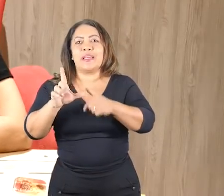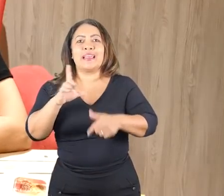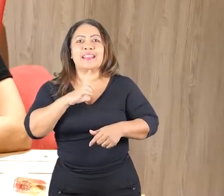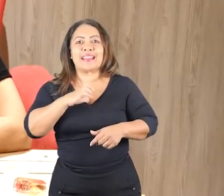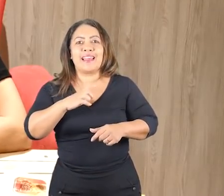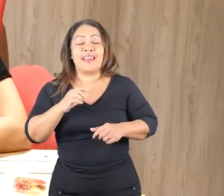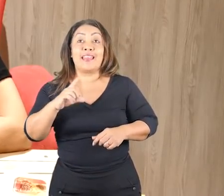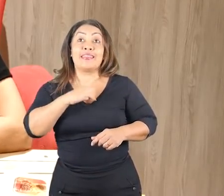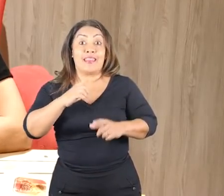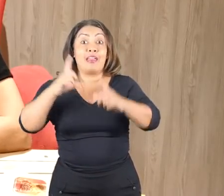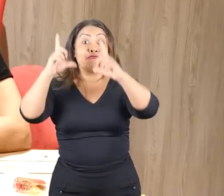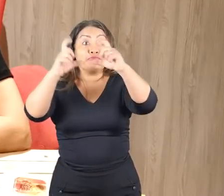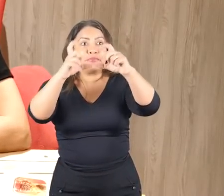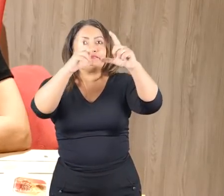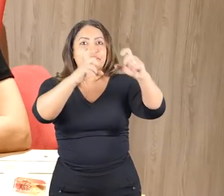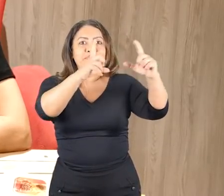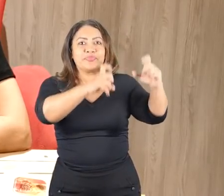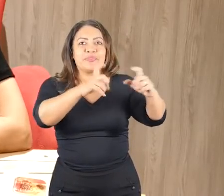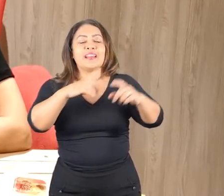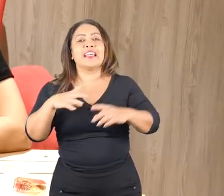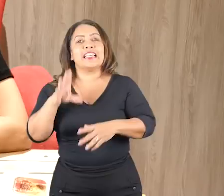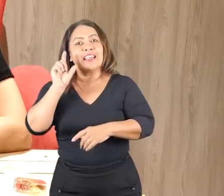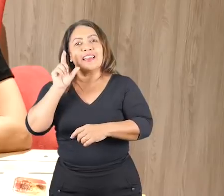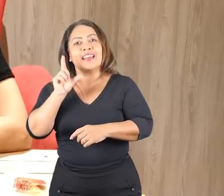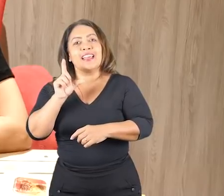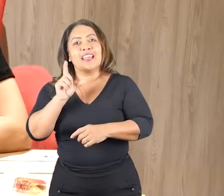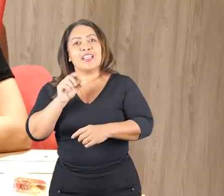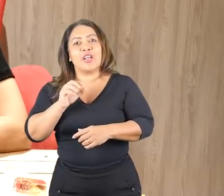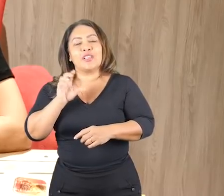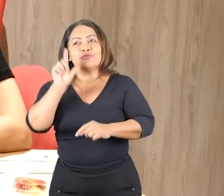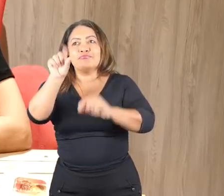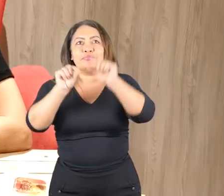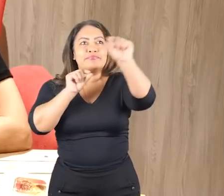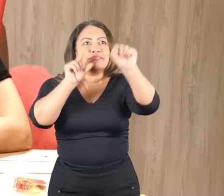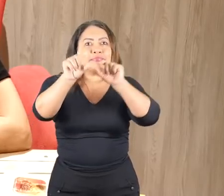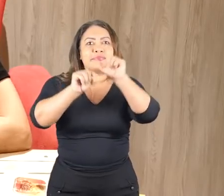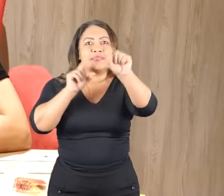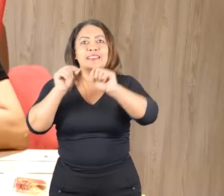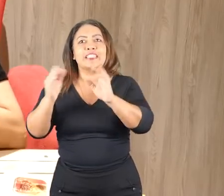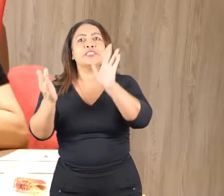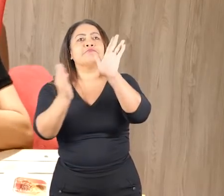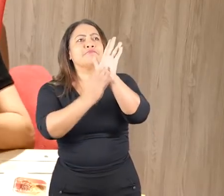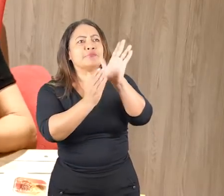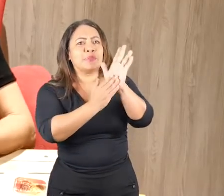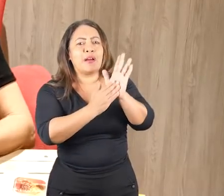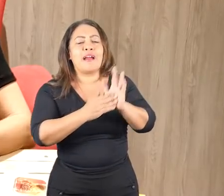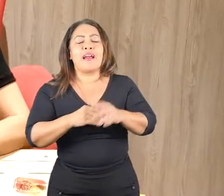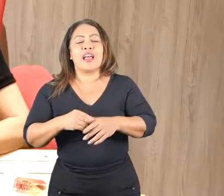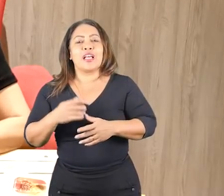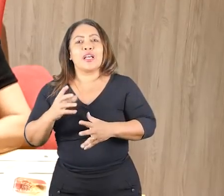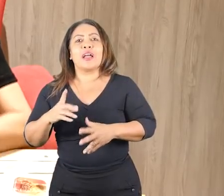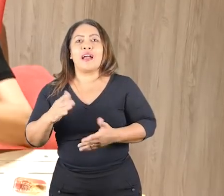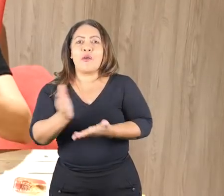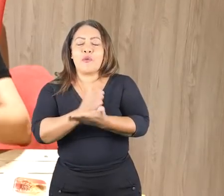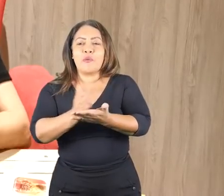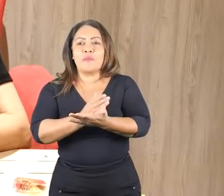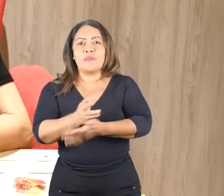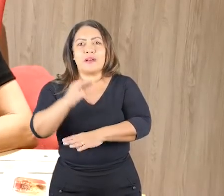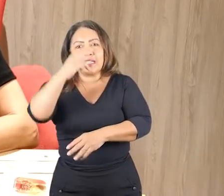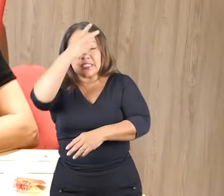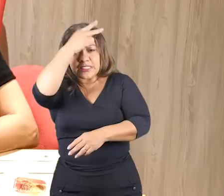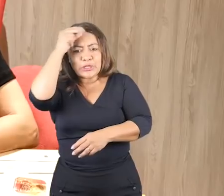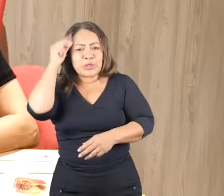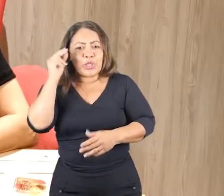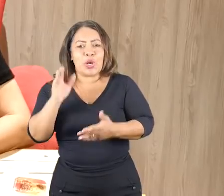vão aparecer aqui algumas fotos, né, que nós retiramos de todas as propostas interessantes que a rede